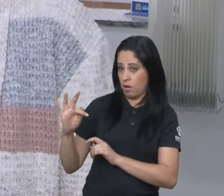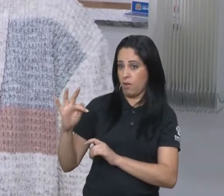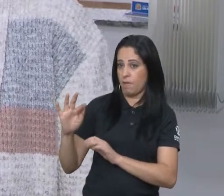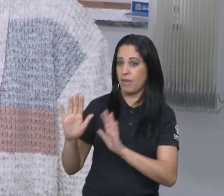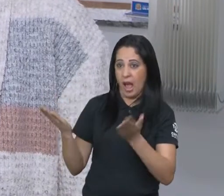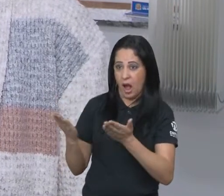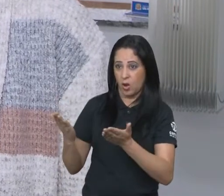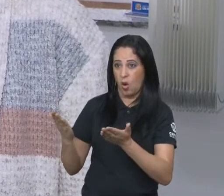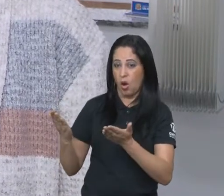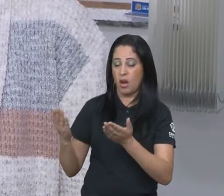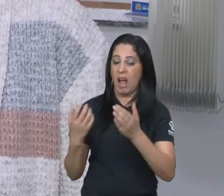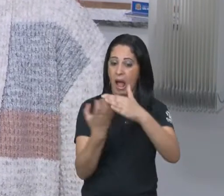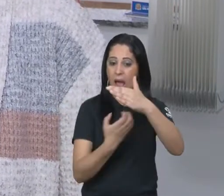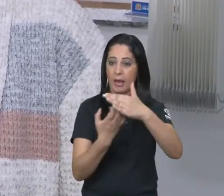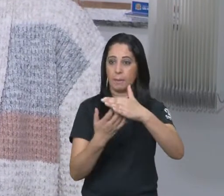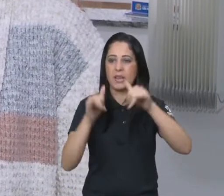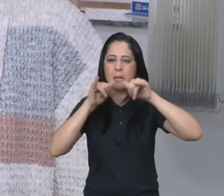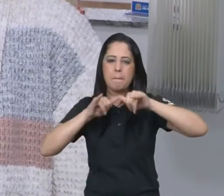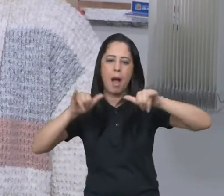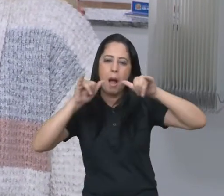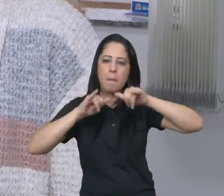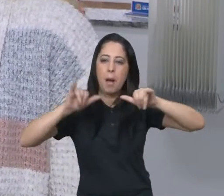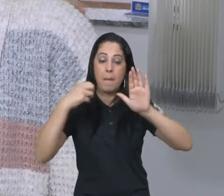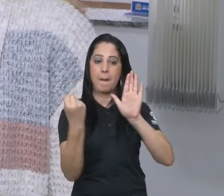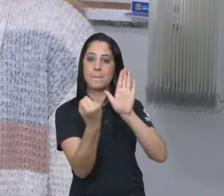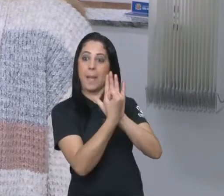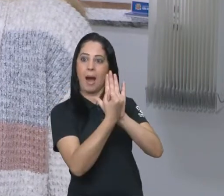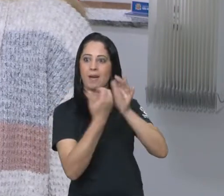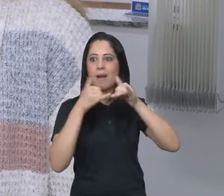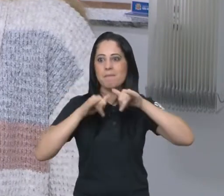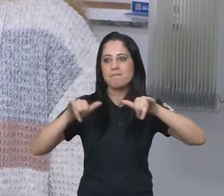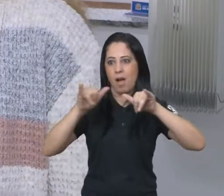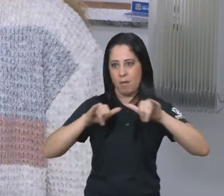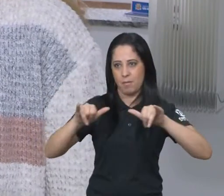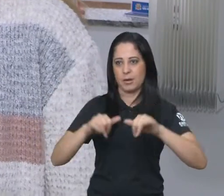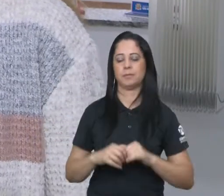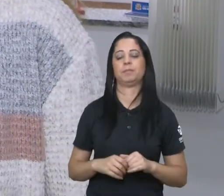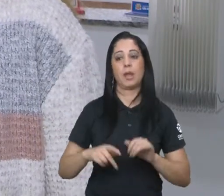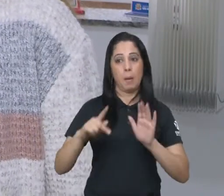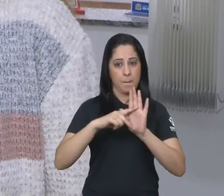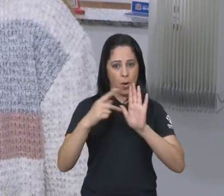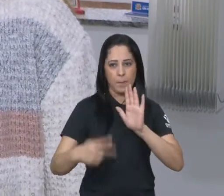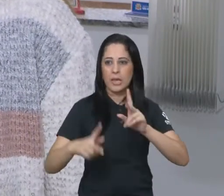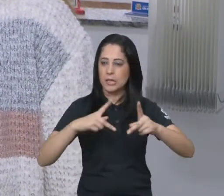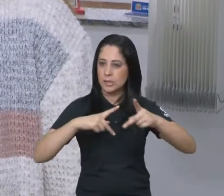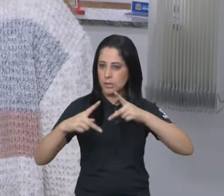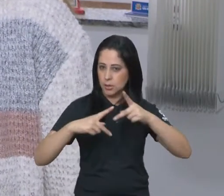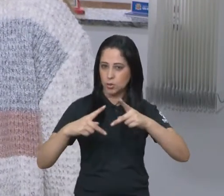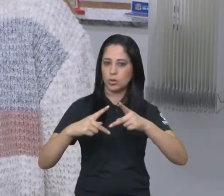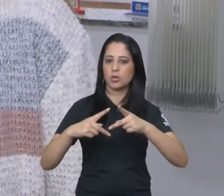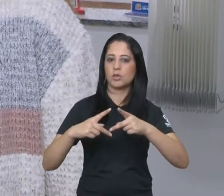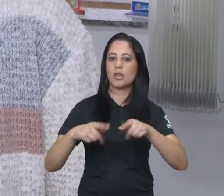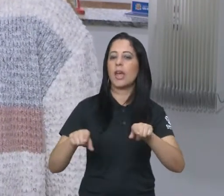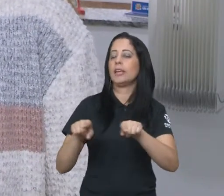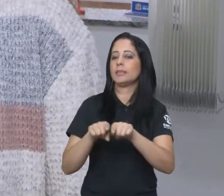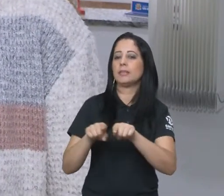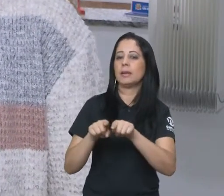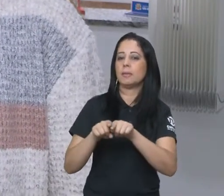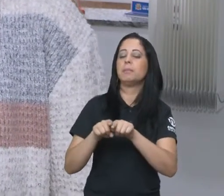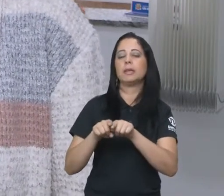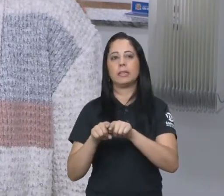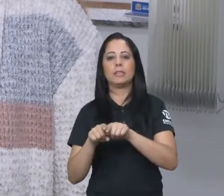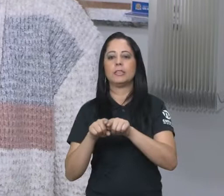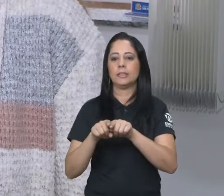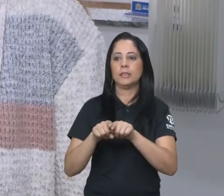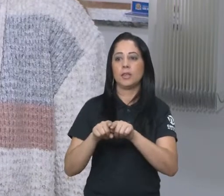da LIFE a empresa vai aparecer. E eu diria para você que não só no cenário municipal,